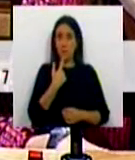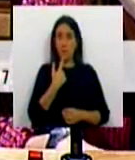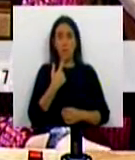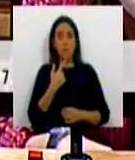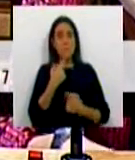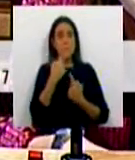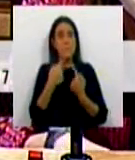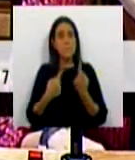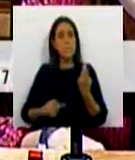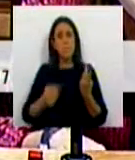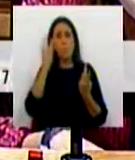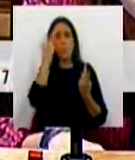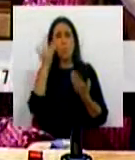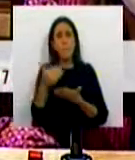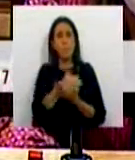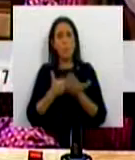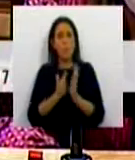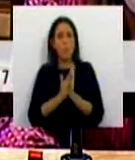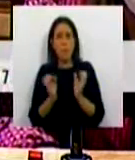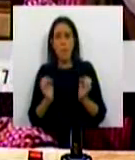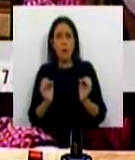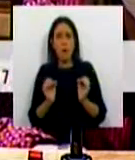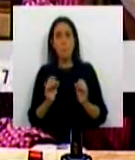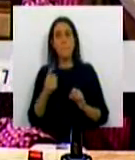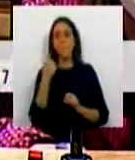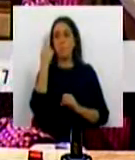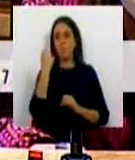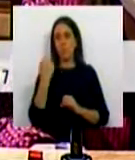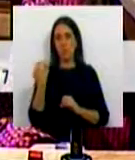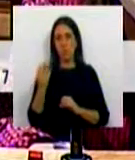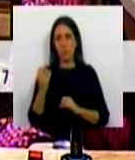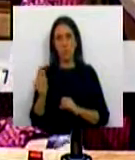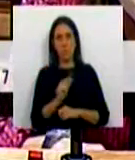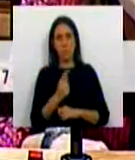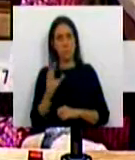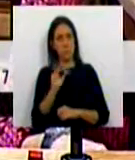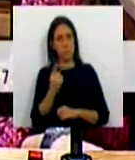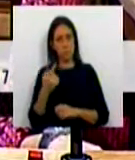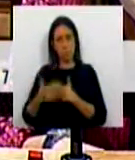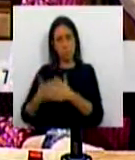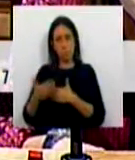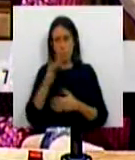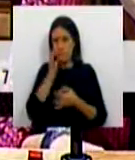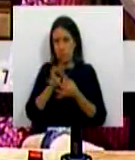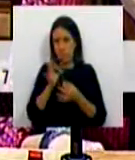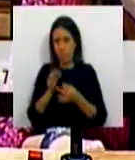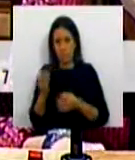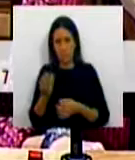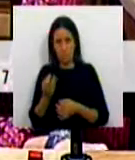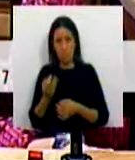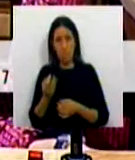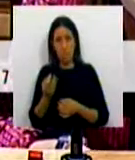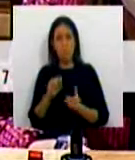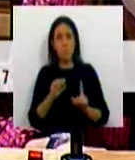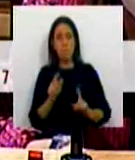números. Ainda ontem tivemos acesso a mais um mês de execução, o de setembro, e temos os